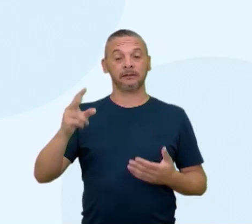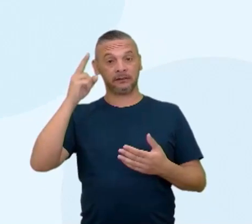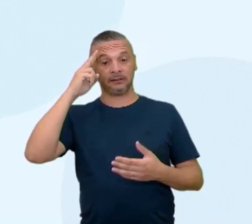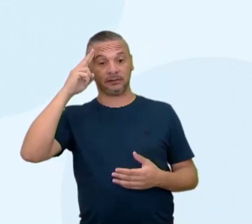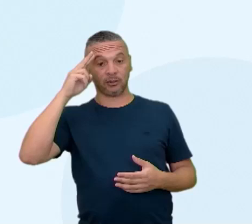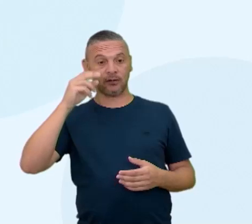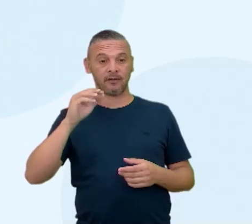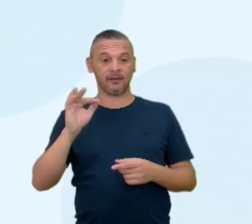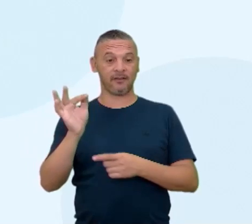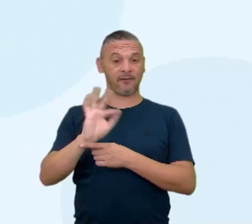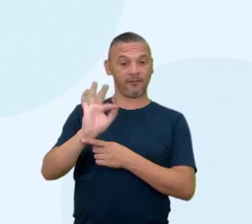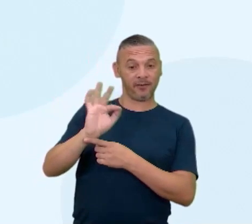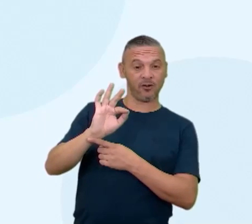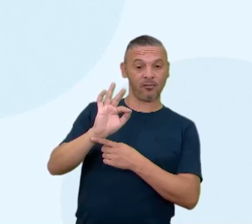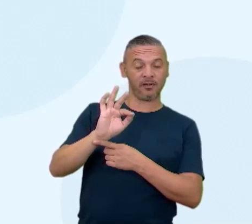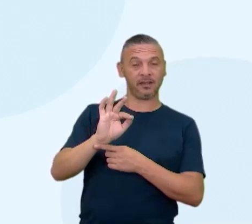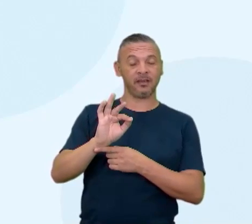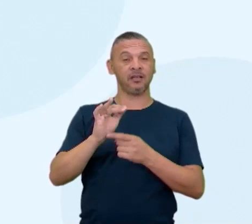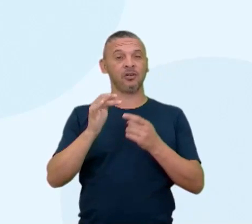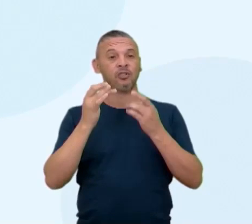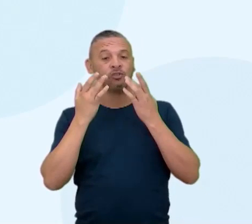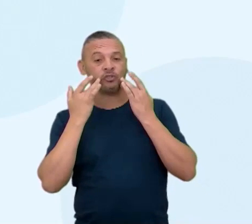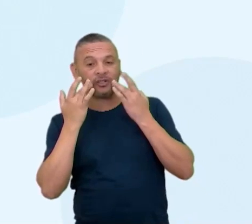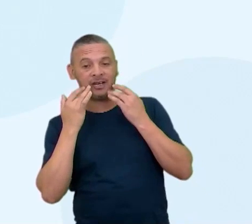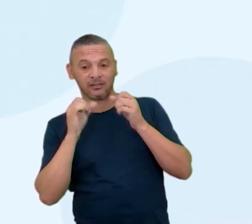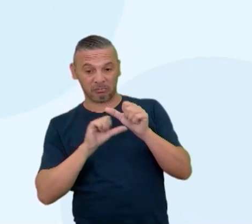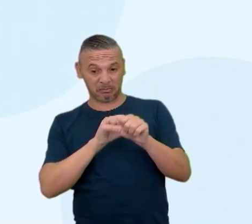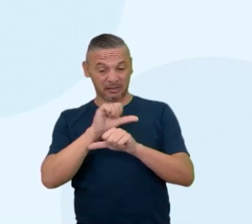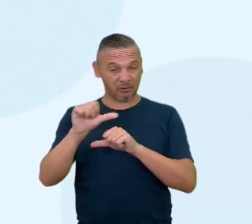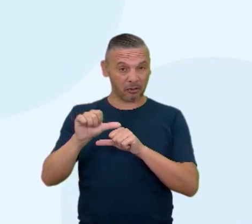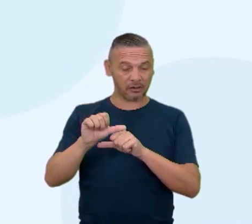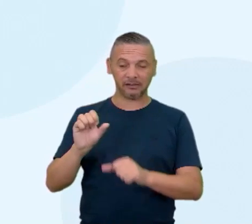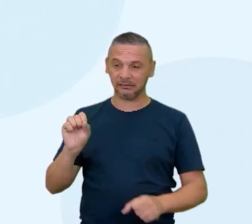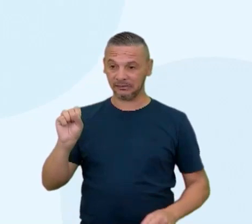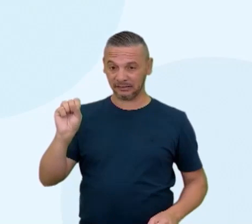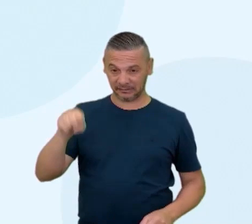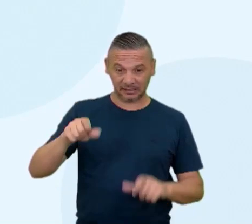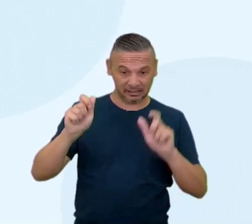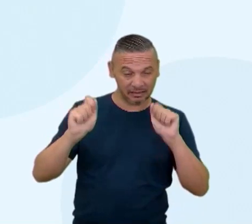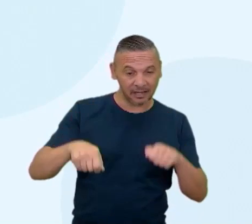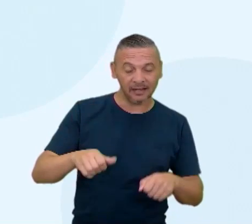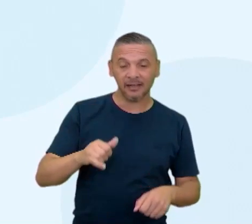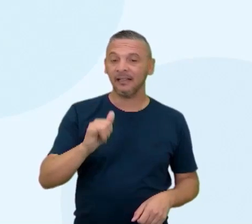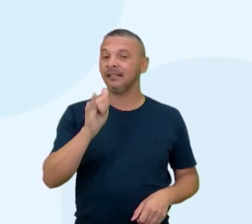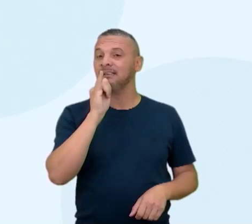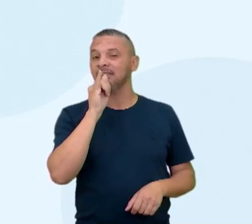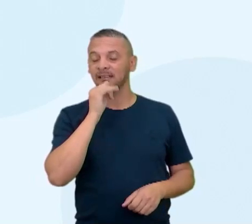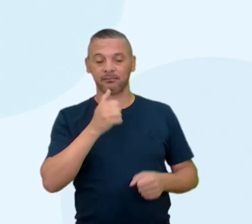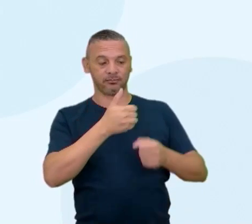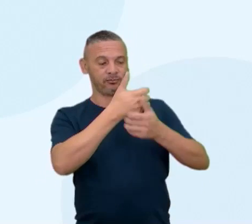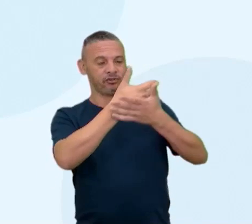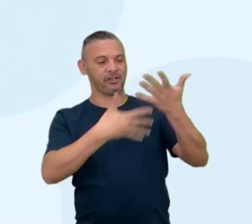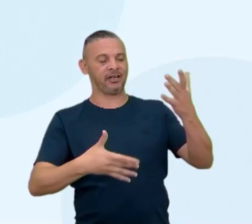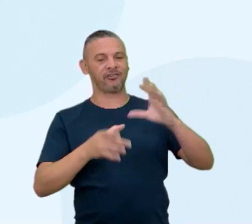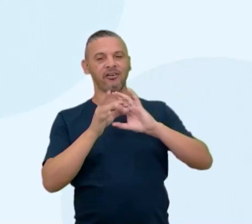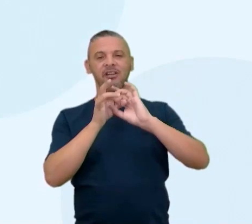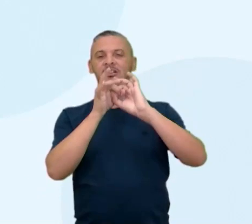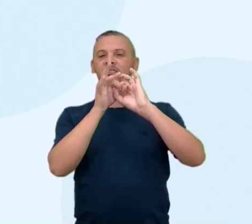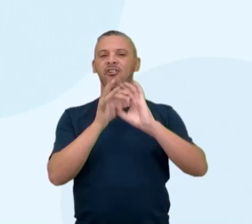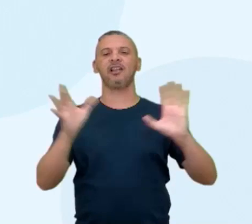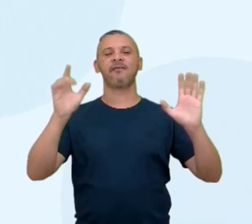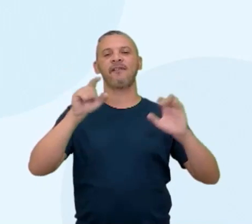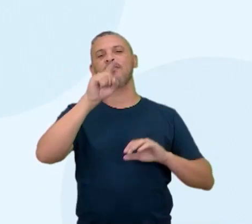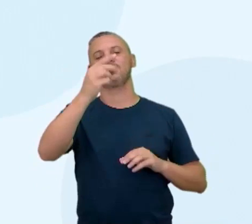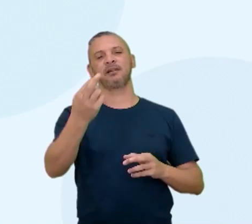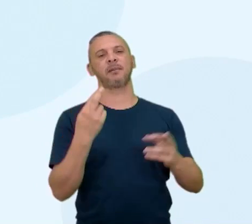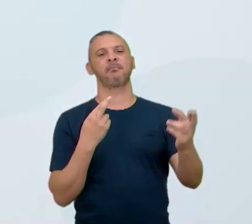um filme em peça de teatro, etc. Se a sua resposta for sim, dê exemplos. Então, o chat está aberto, o chat pode mandar